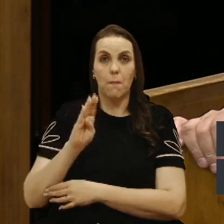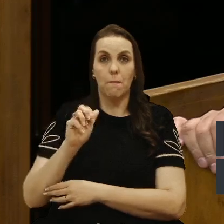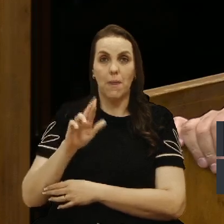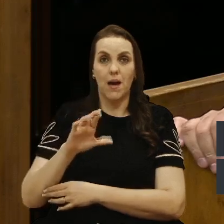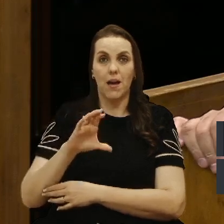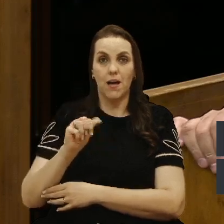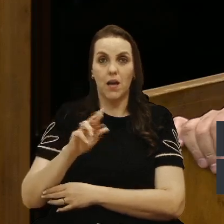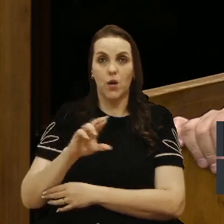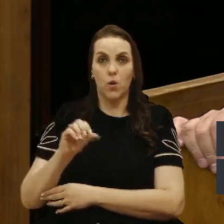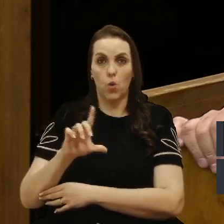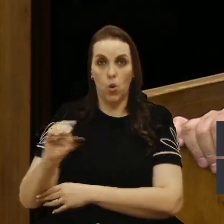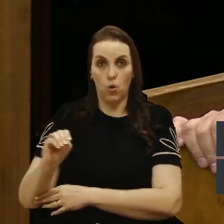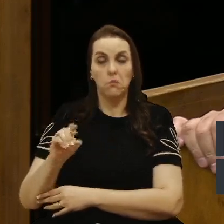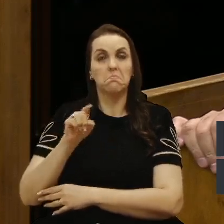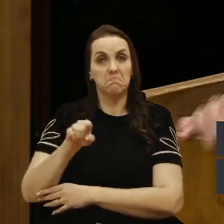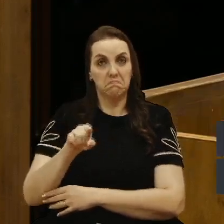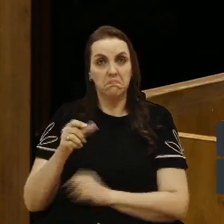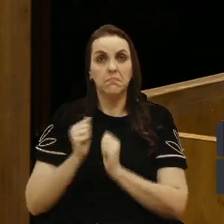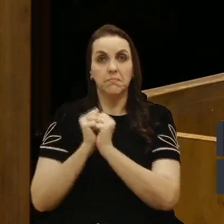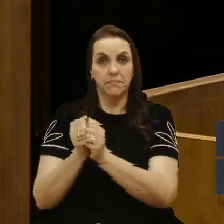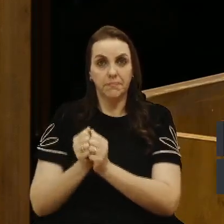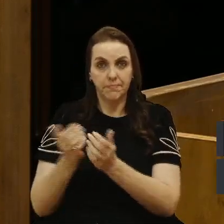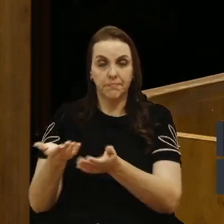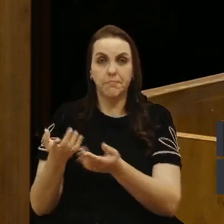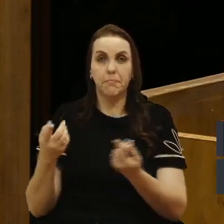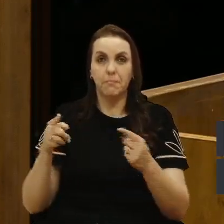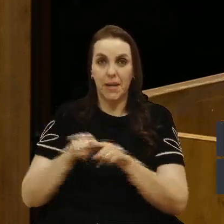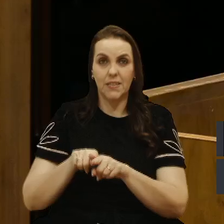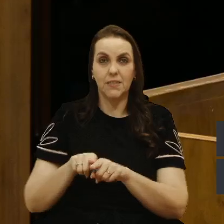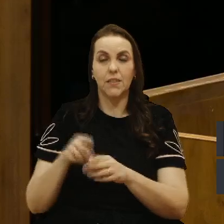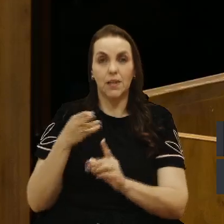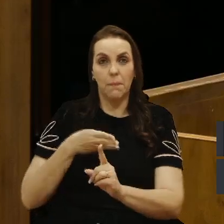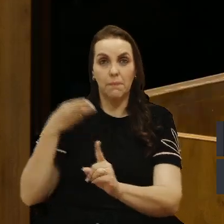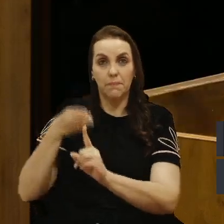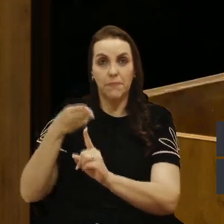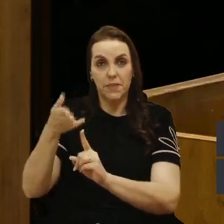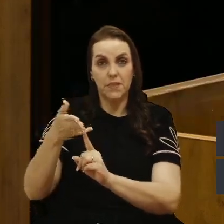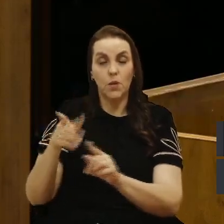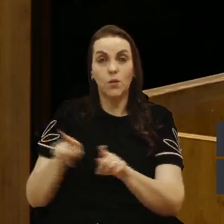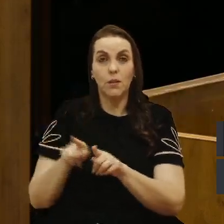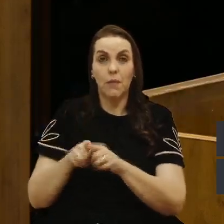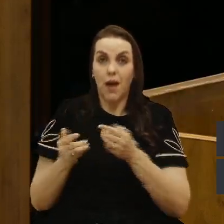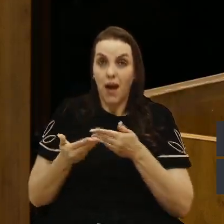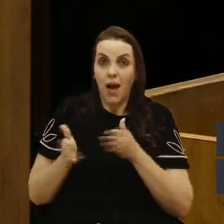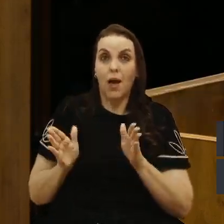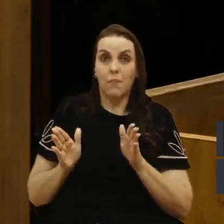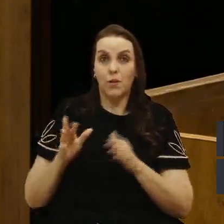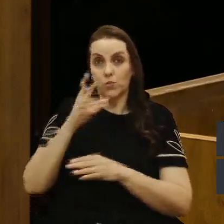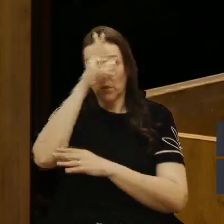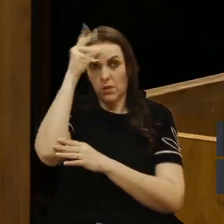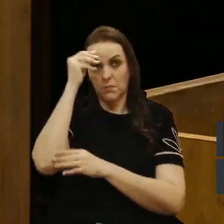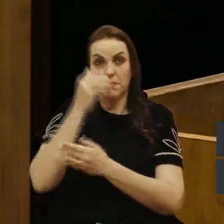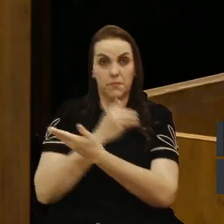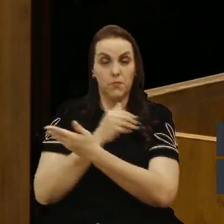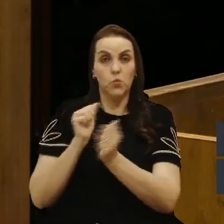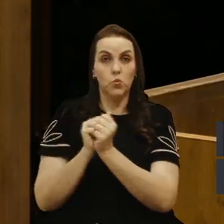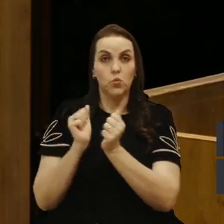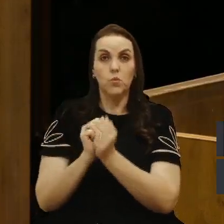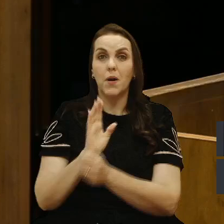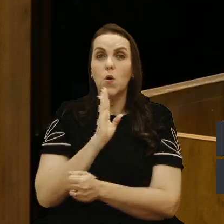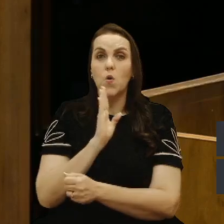que o Barcarolo foi um baita companheiro dessa nossa missão, e demonstrando também uma abertura do Poder Executivo em estar lá conhecendo